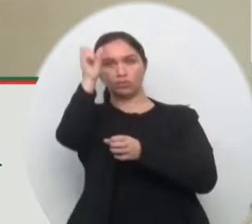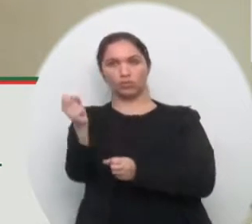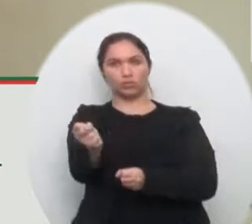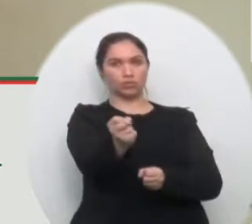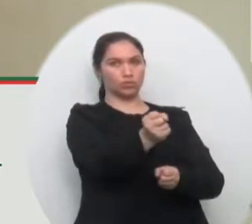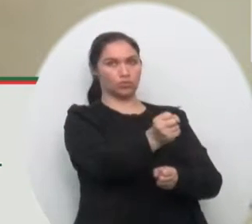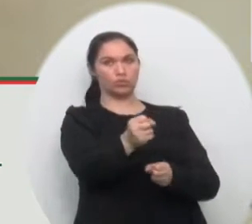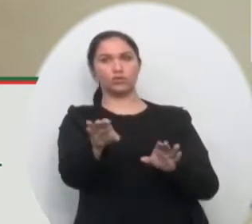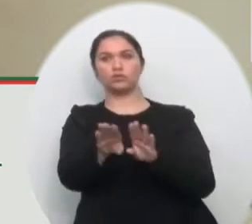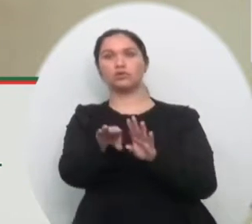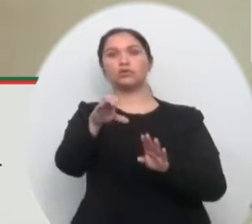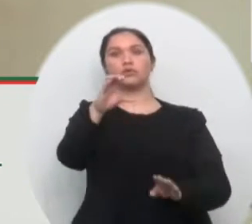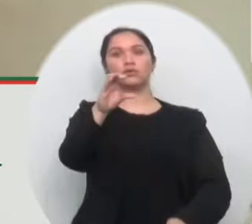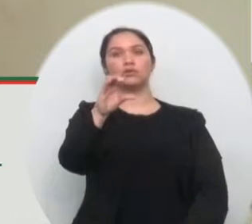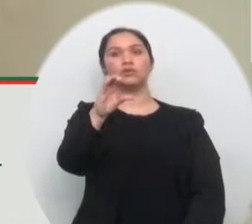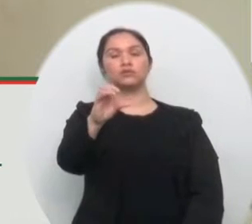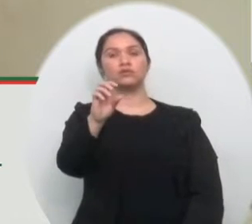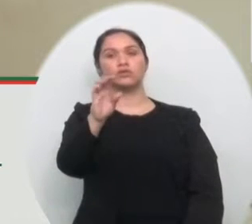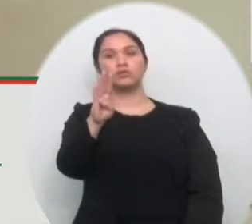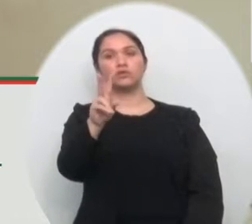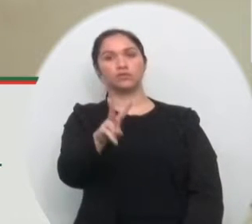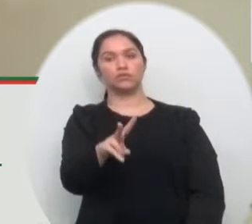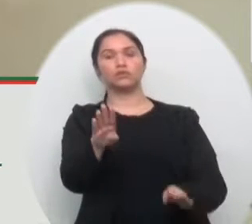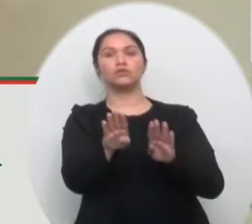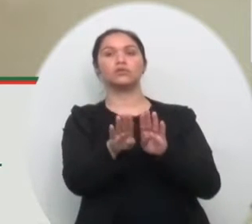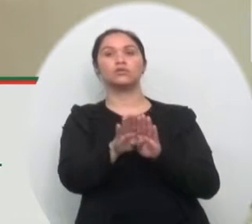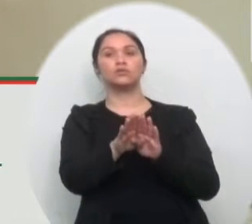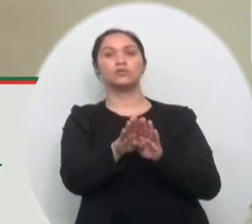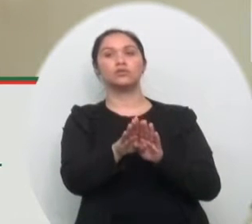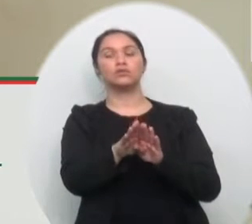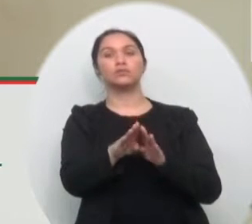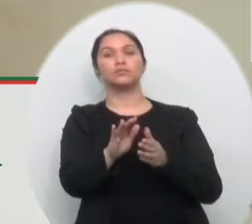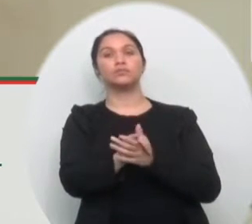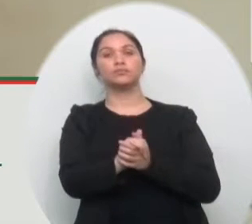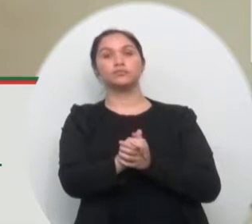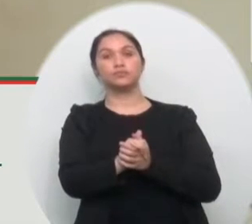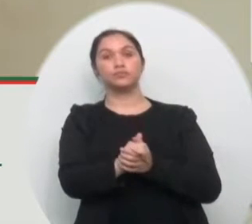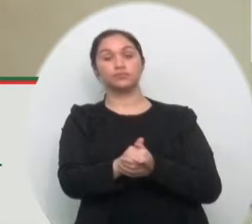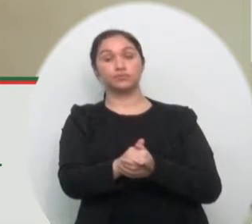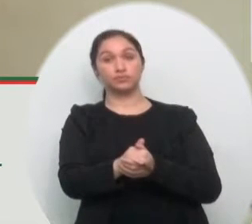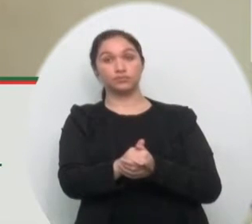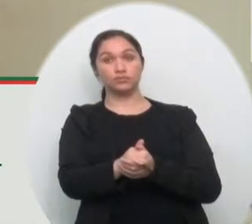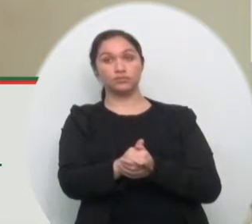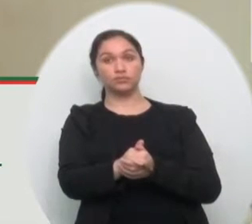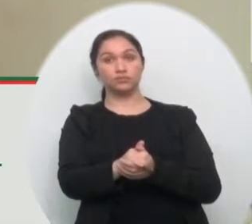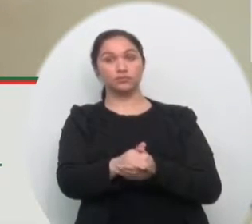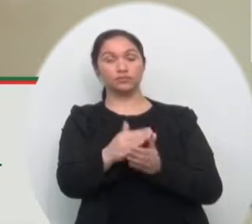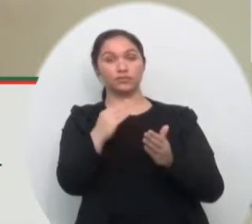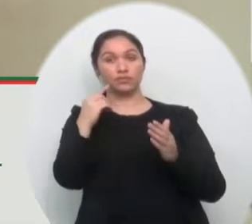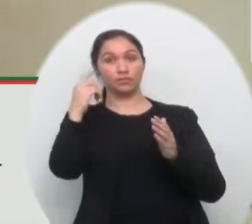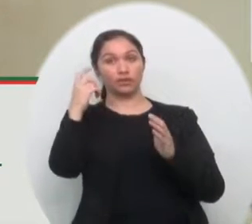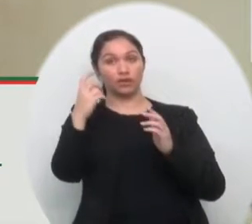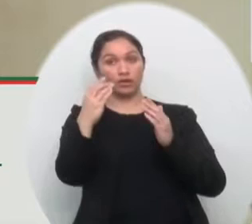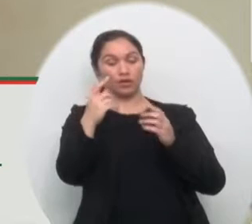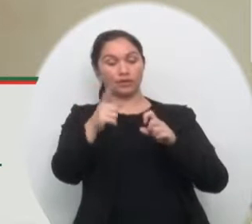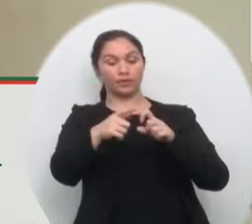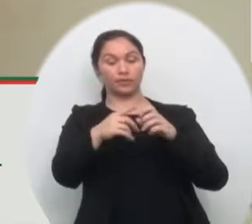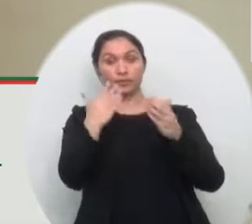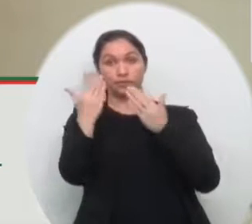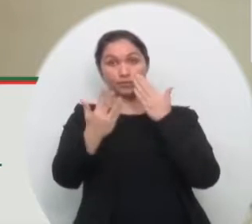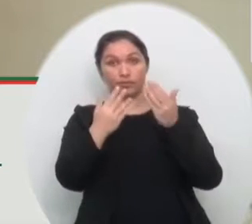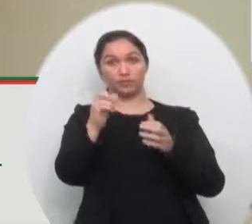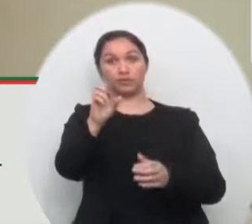Criciúma, CVV, Apoio de Saúde Mental, Serviço de Psicologia Aplicada na ESUCRE, entre outras